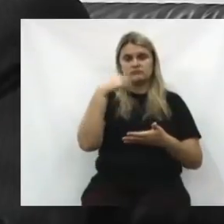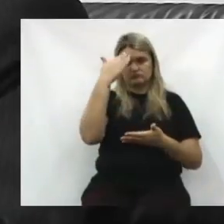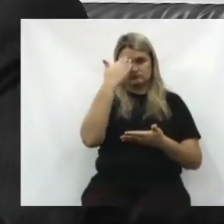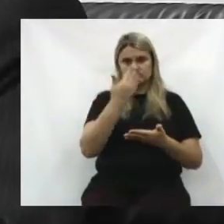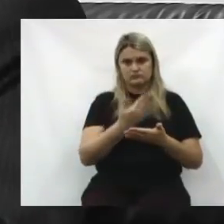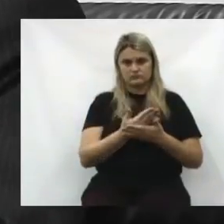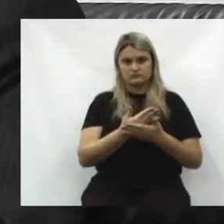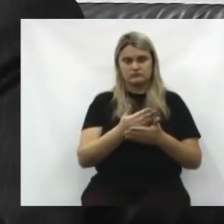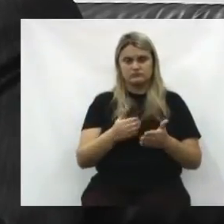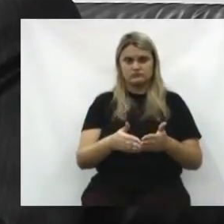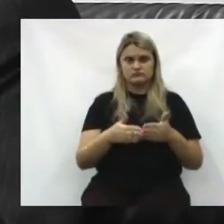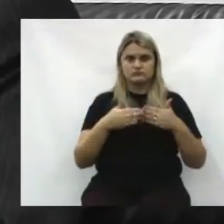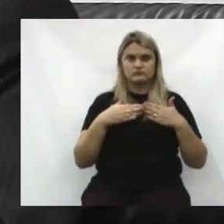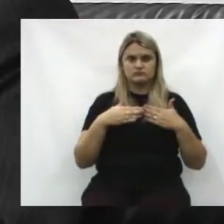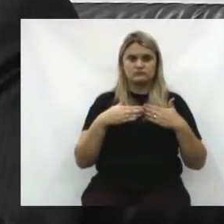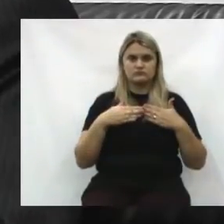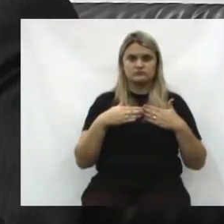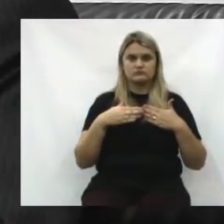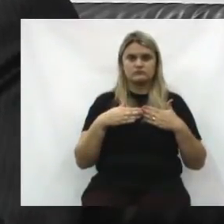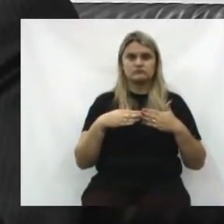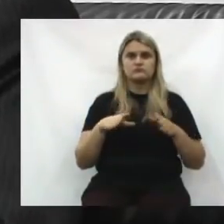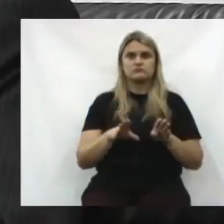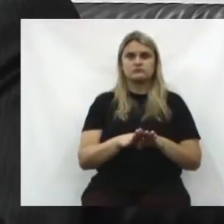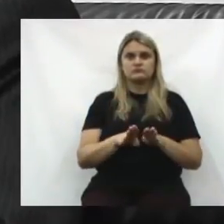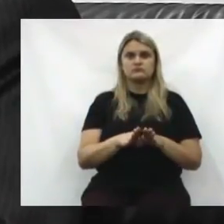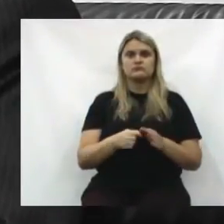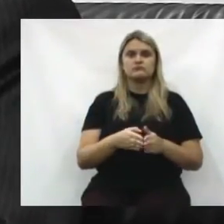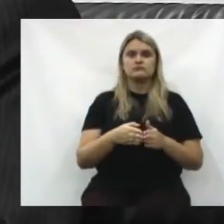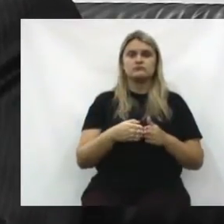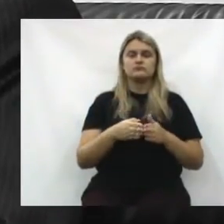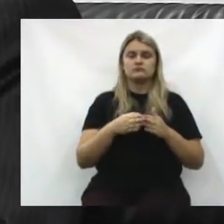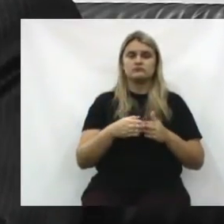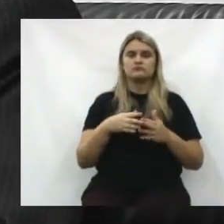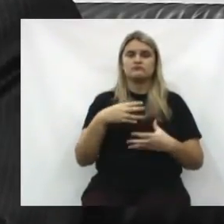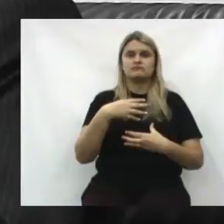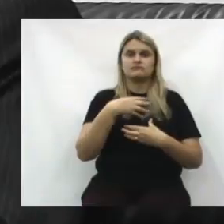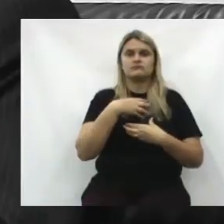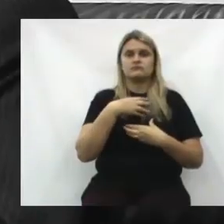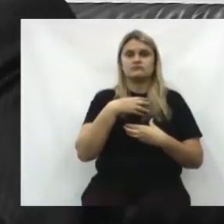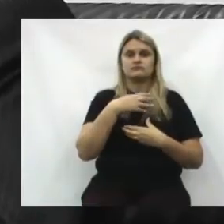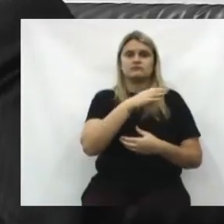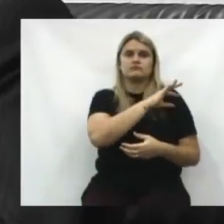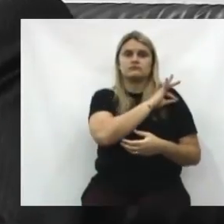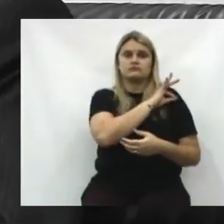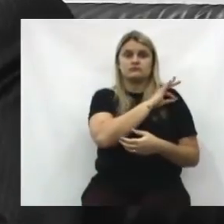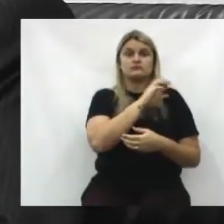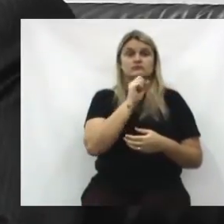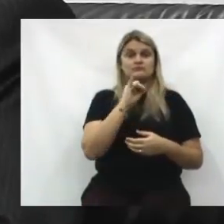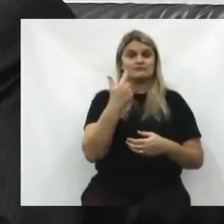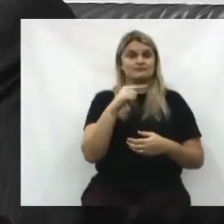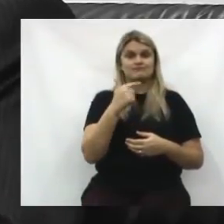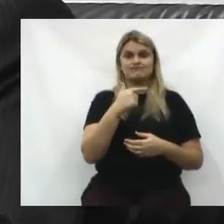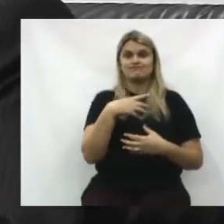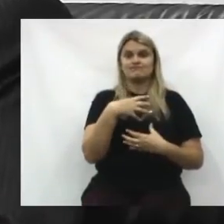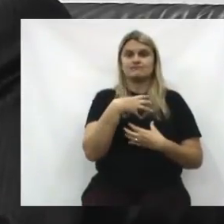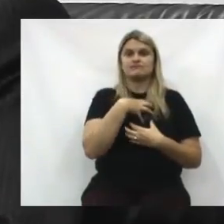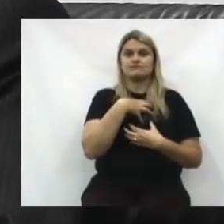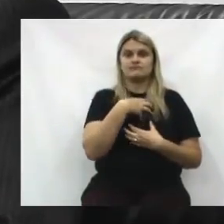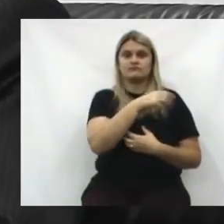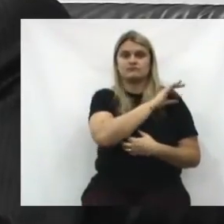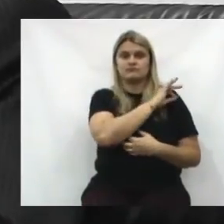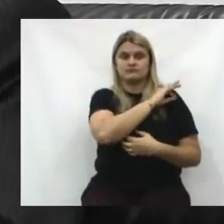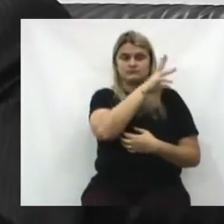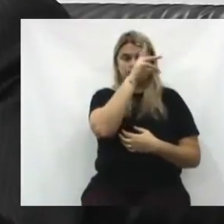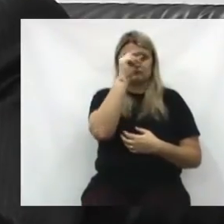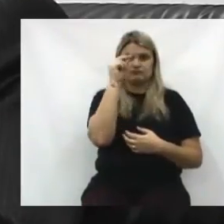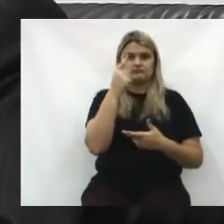Então, acredito que com esse requerimento e com o pedido e com a sensibilidade do prefeito, porque se não